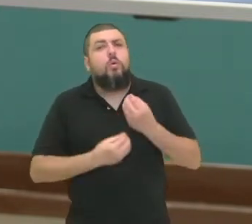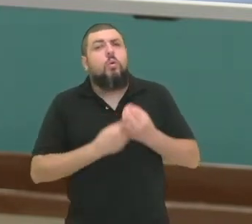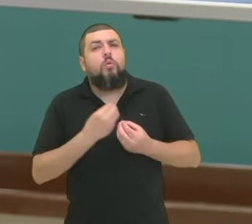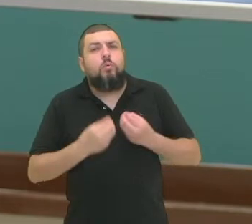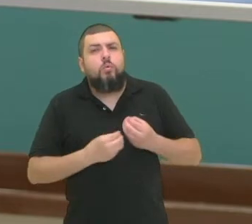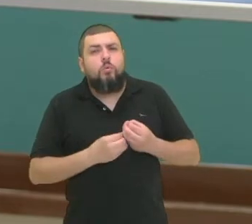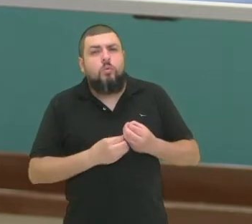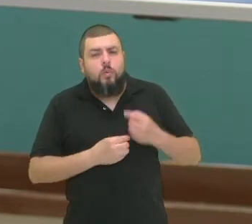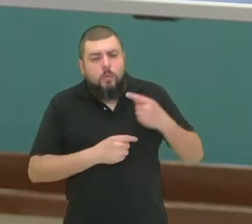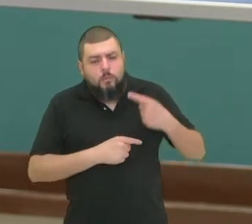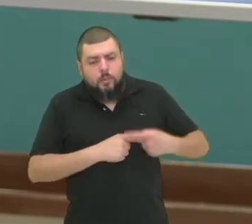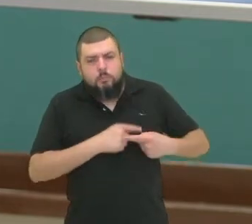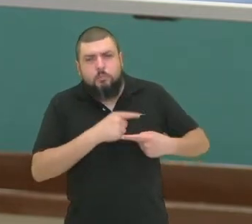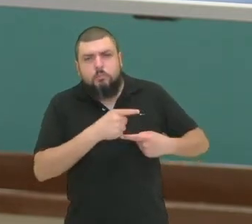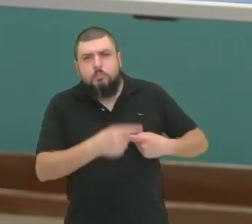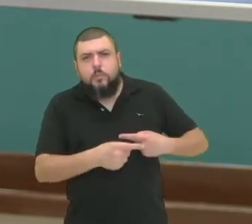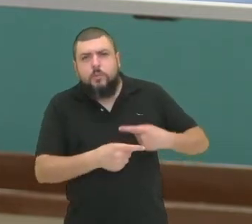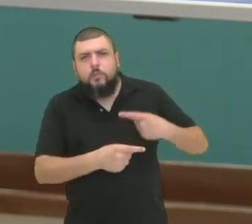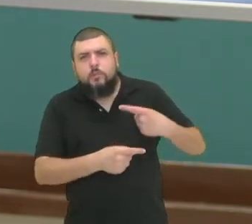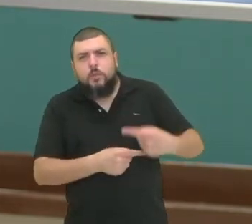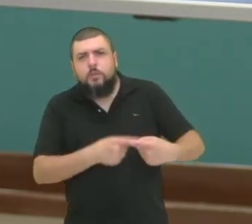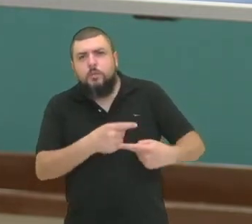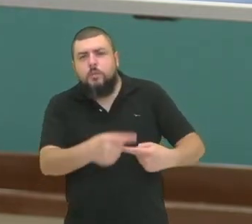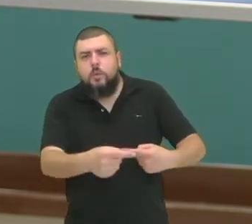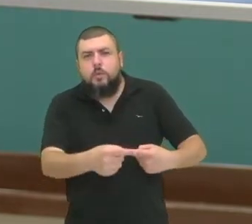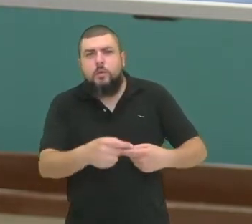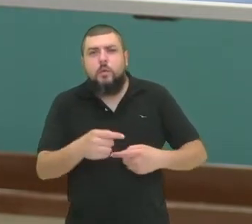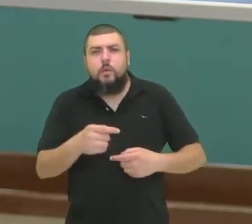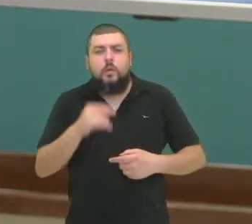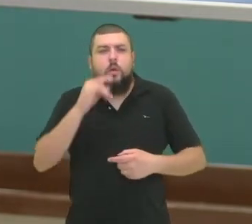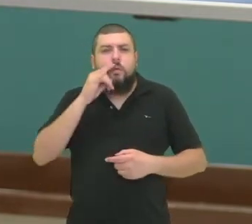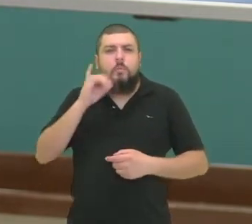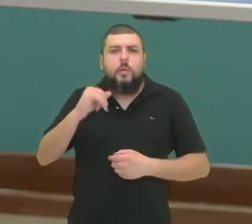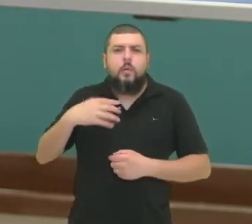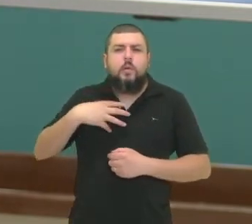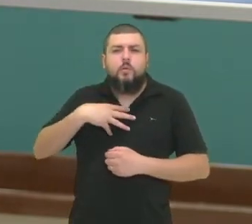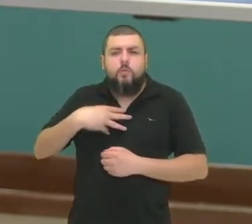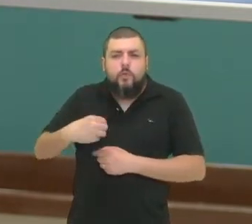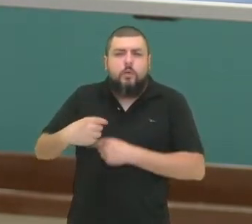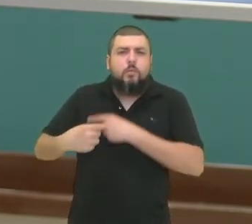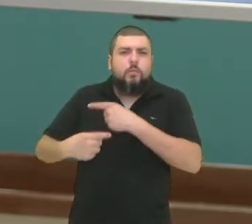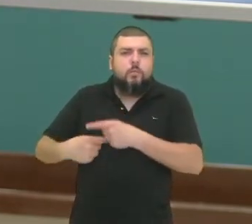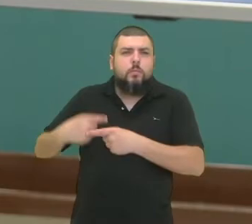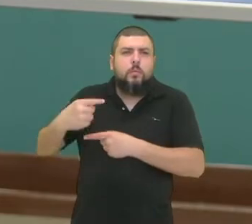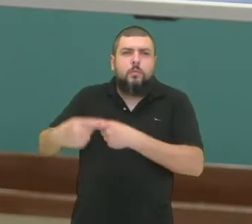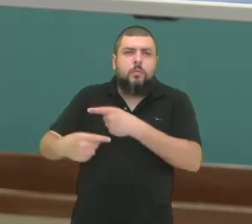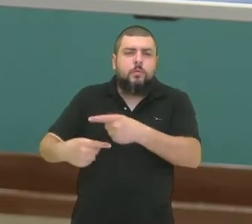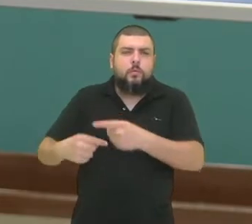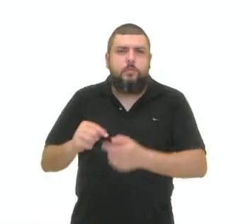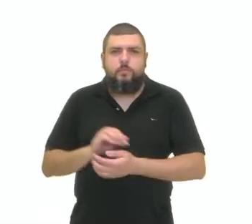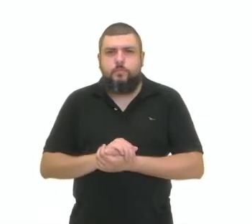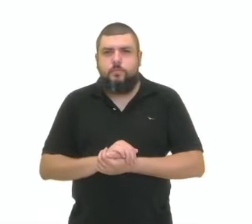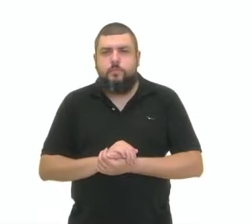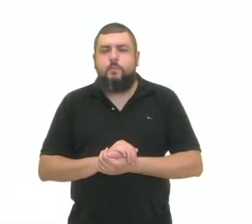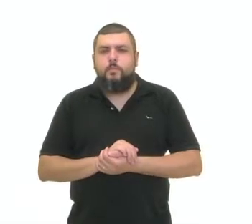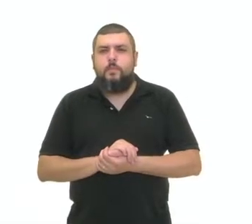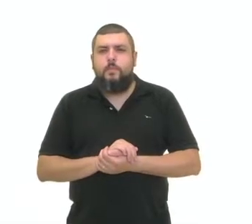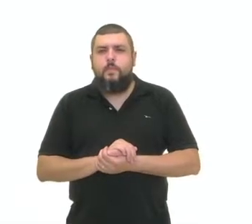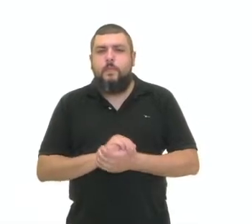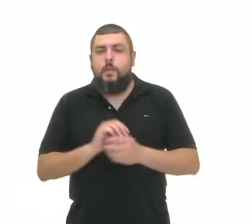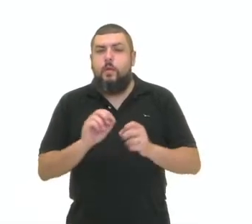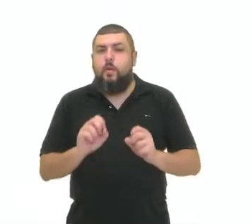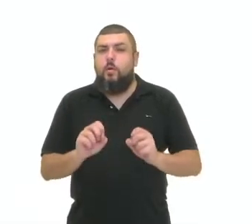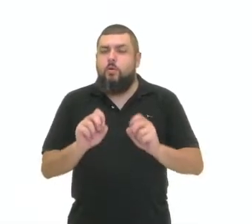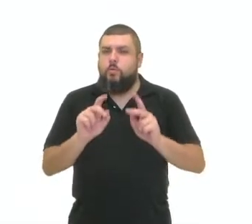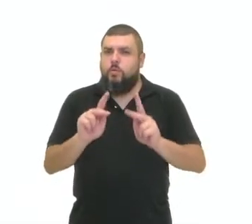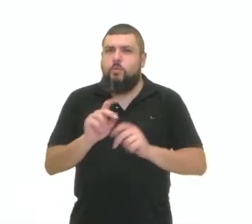uma geração para outra, do pai para o filho e assim por diante. Então, ao observar a cor